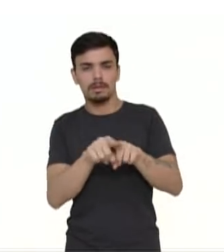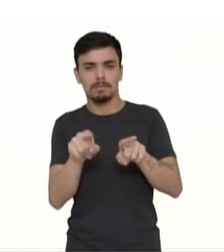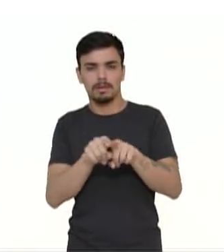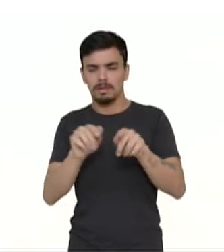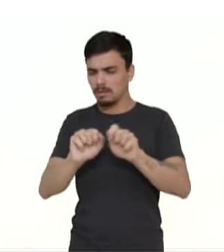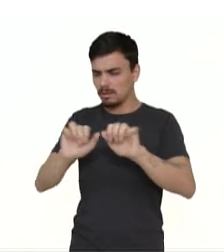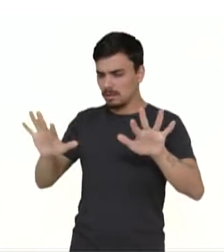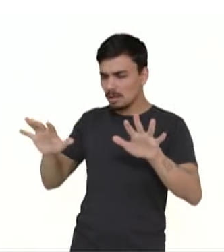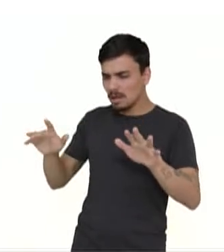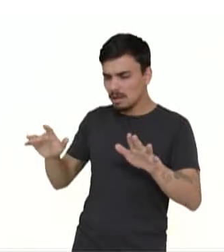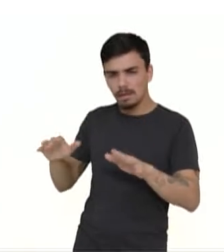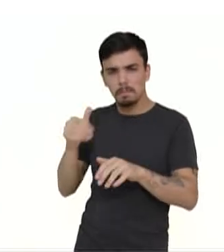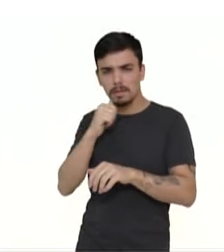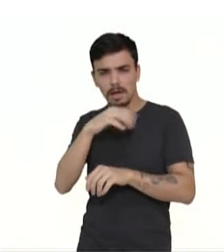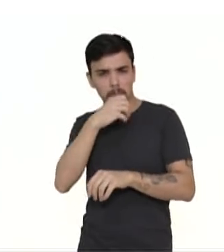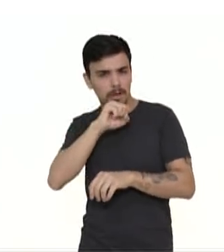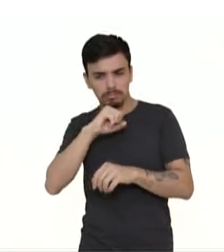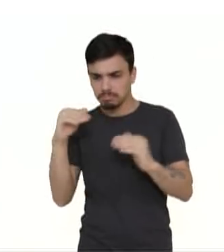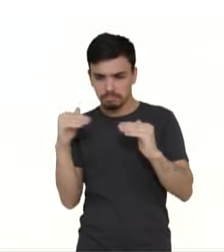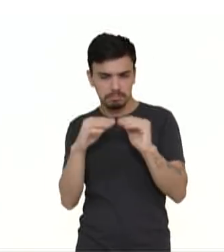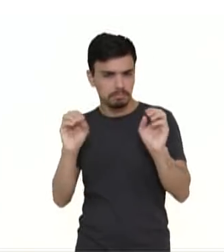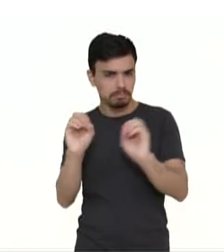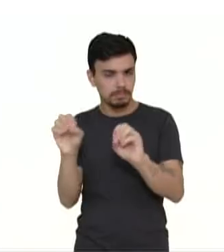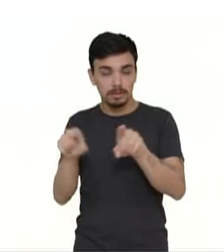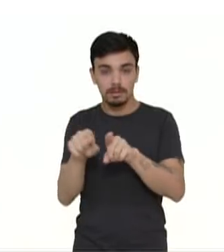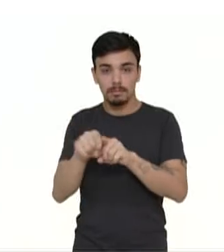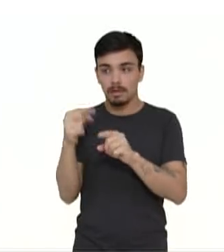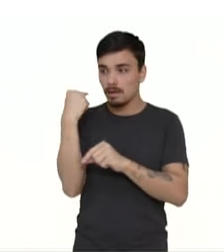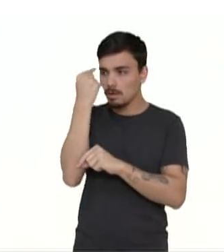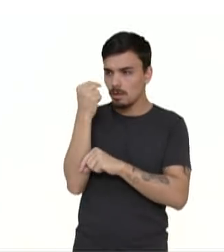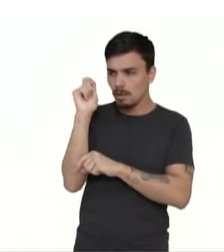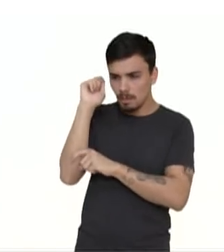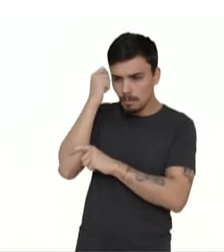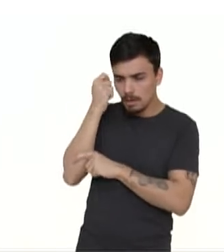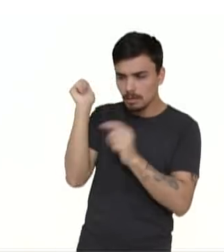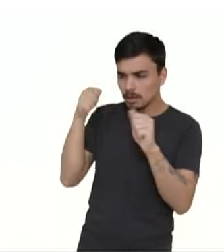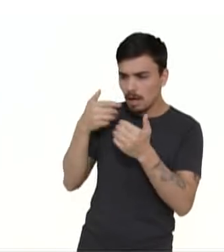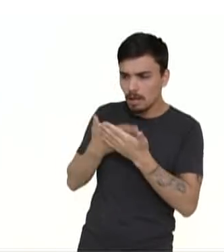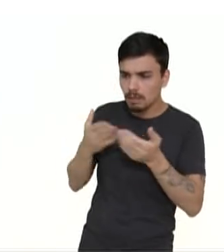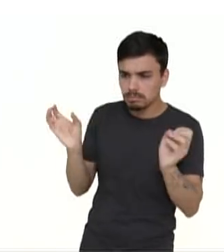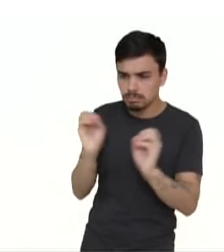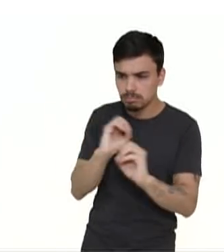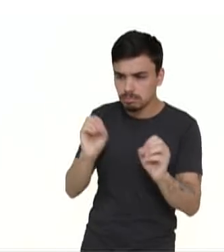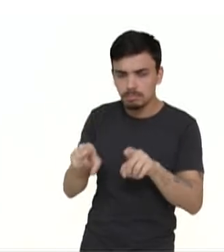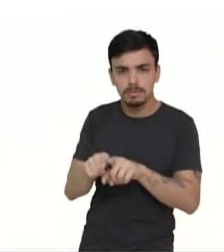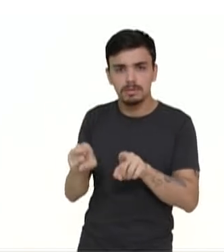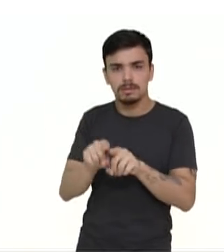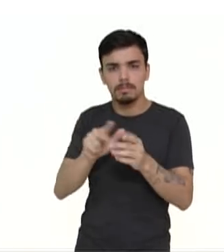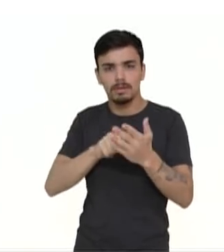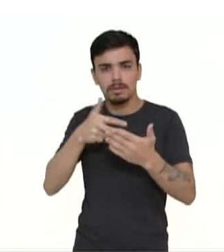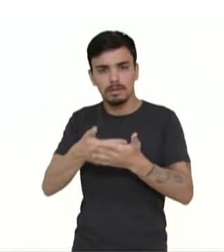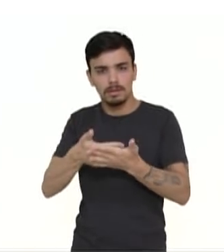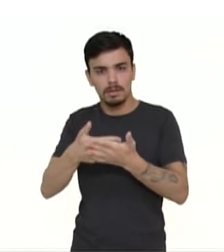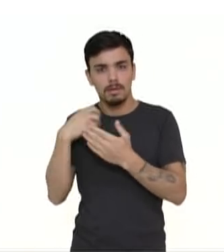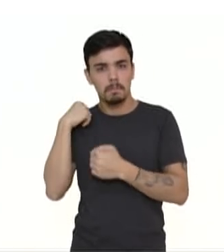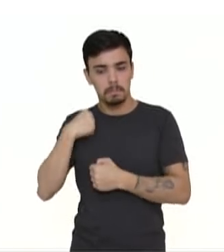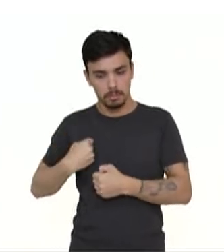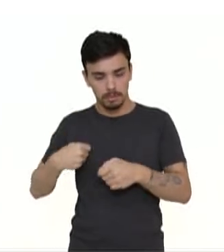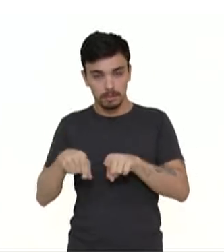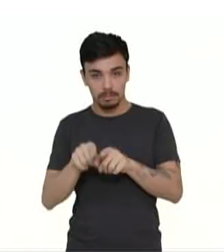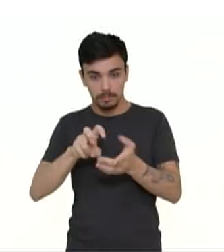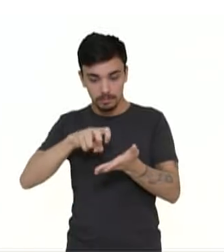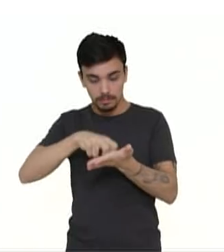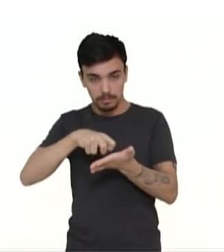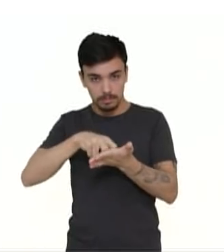mãe compreenderiam. Acompanhou-o com olhos pretos que mal acreditavam, debruçada sobre a bolsa e os joelhos, até